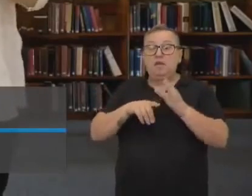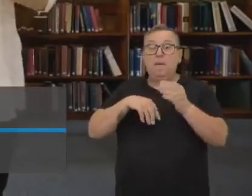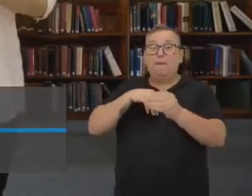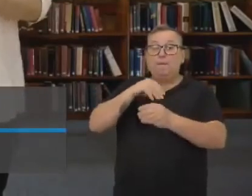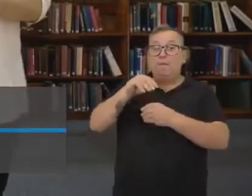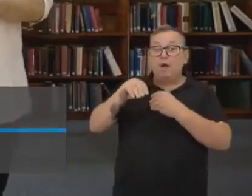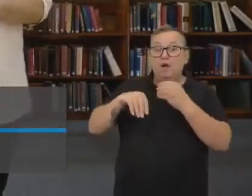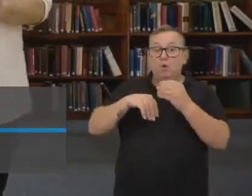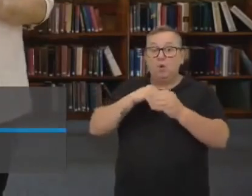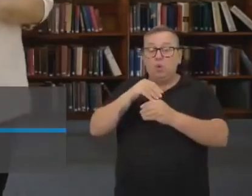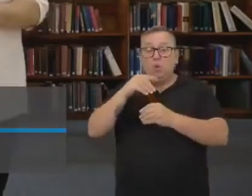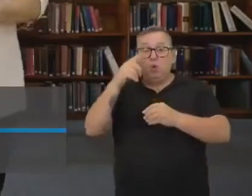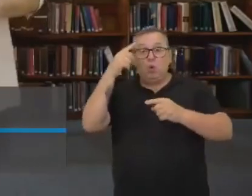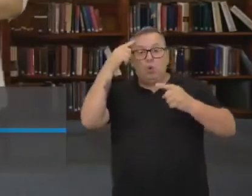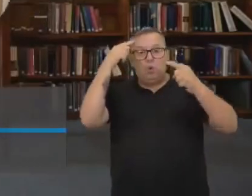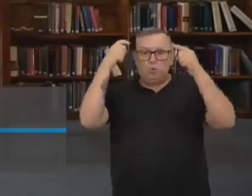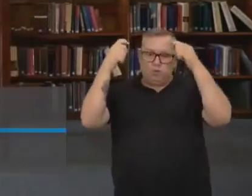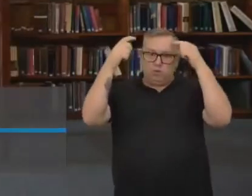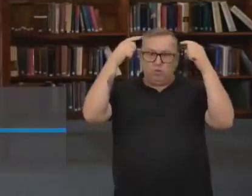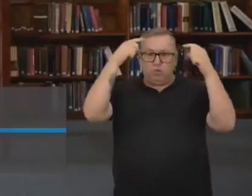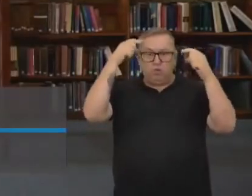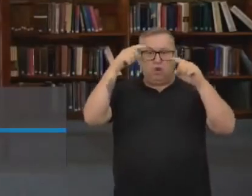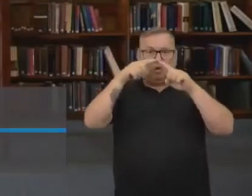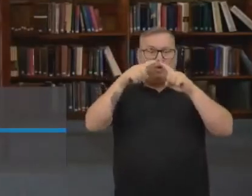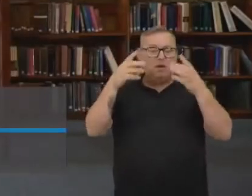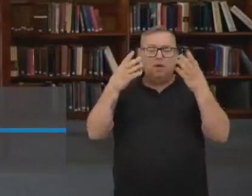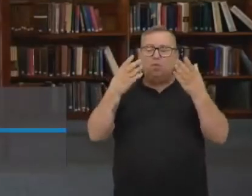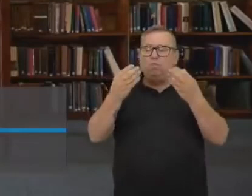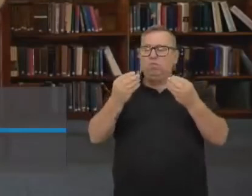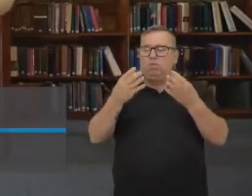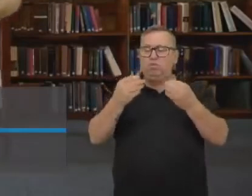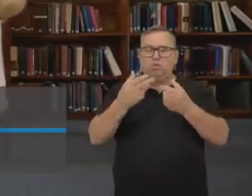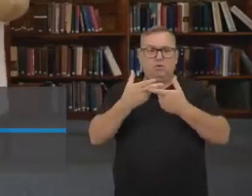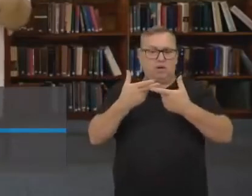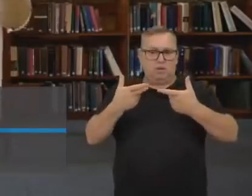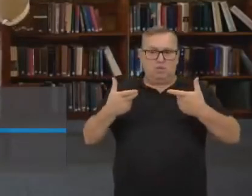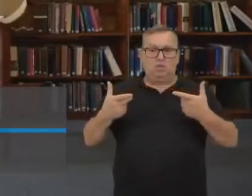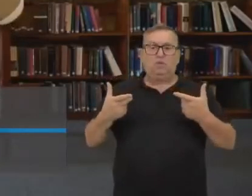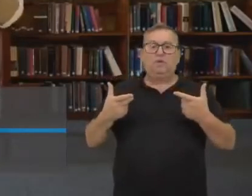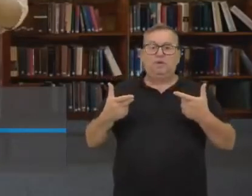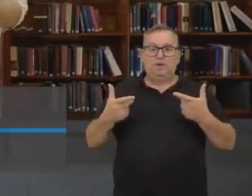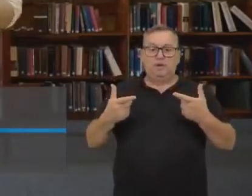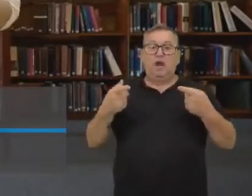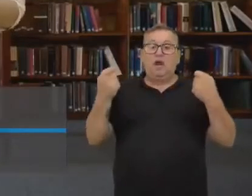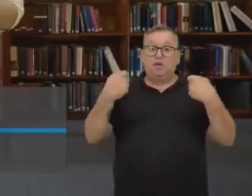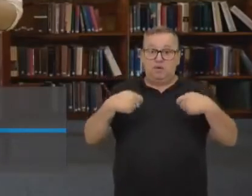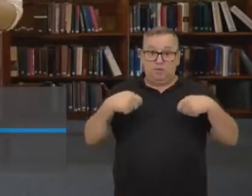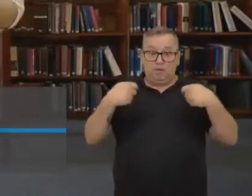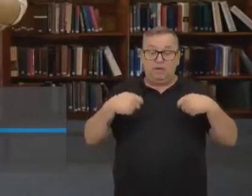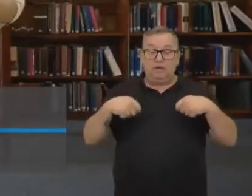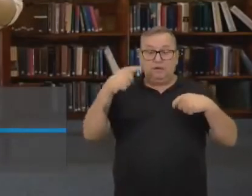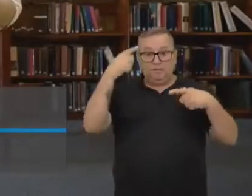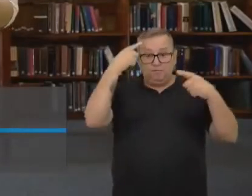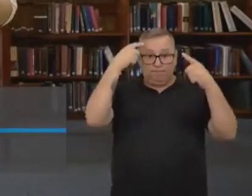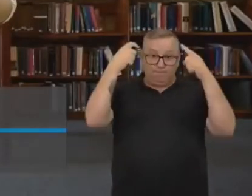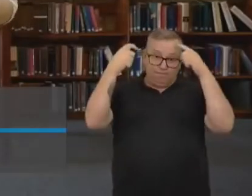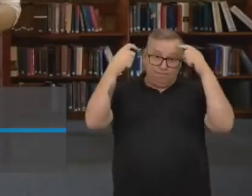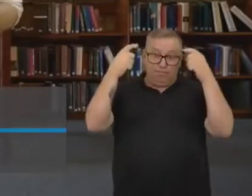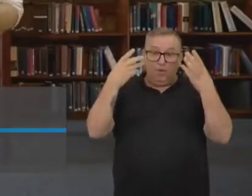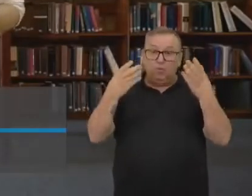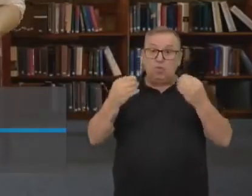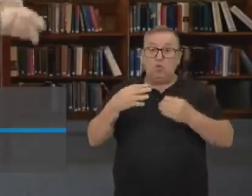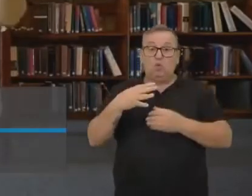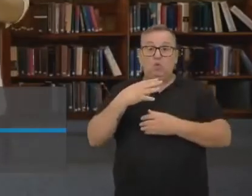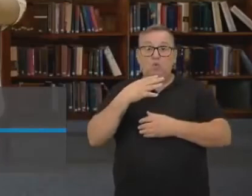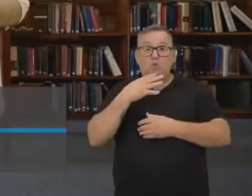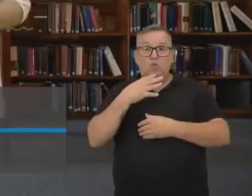criação, envolvendo toda uma bagagem, um universo. E para criar um universo, a gente precisa de criatividade e muito